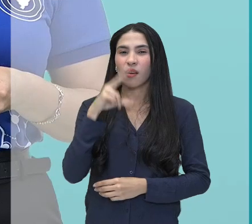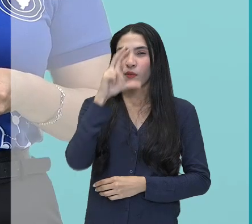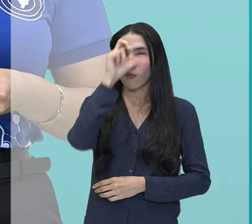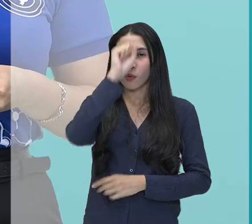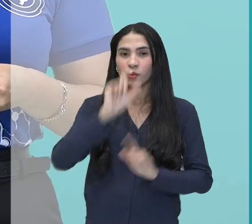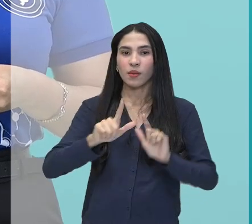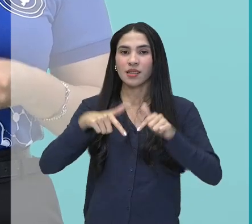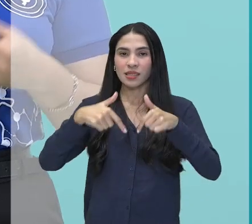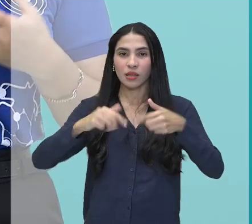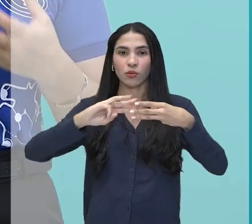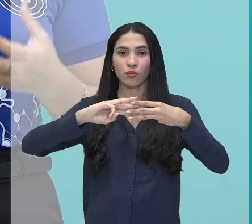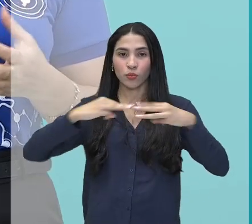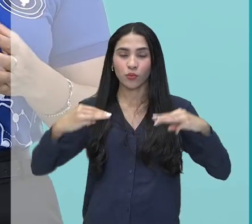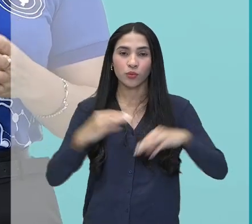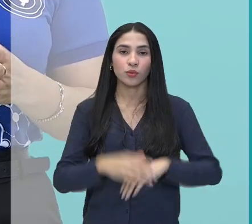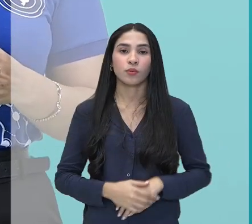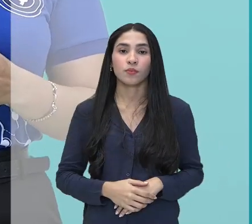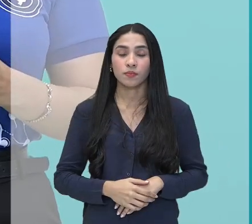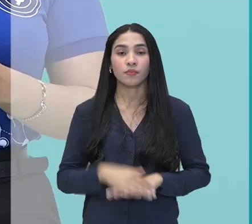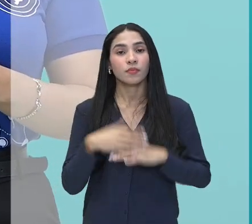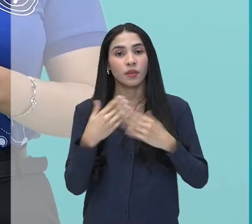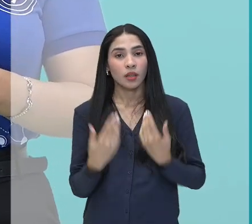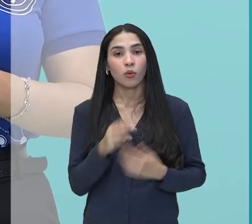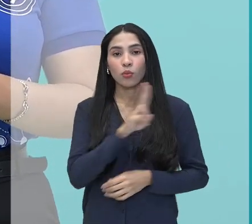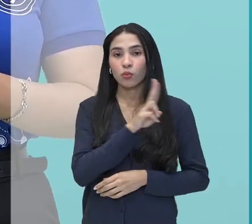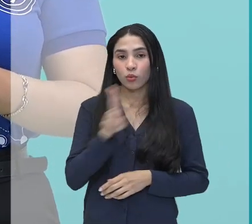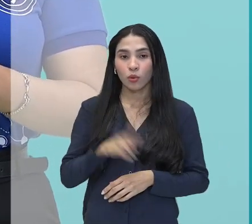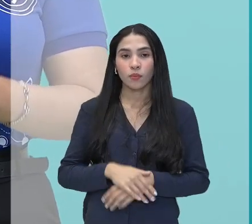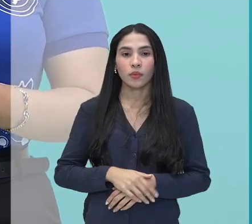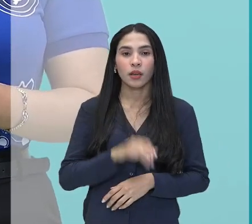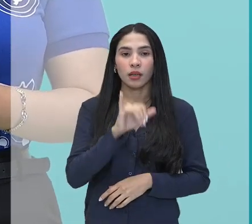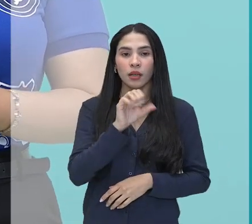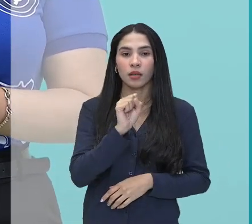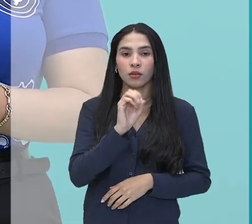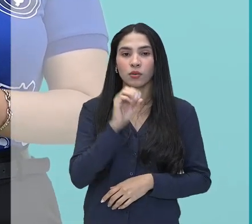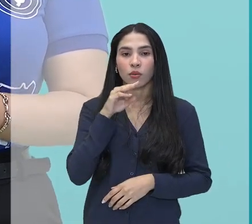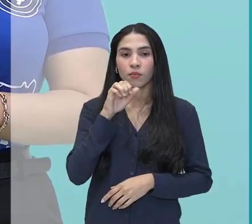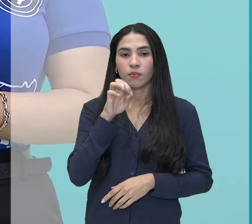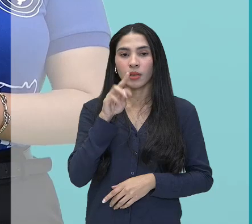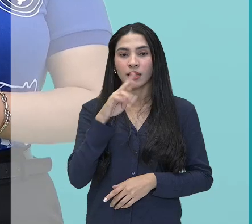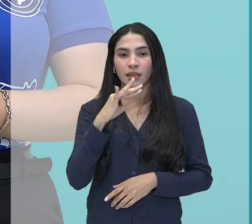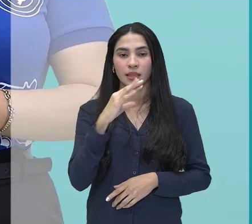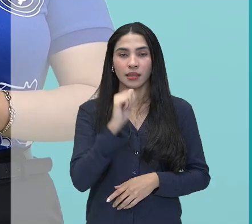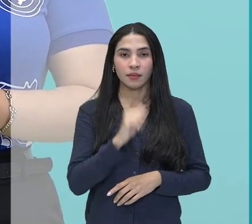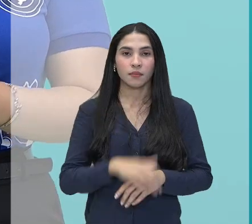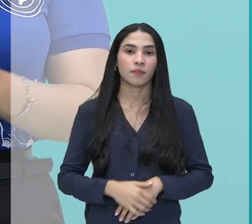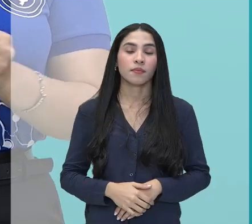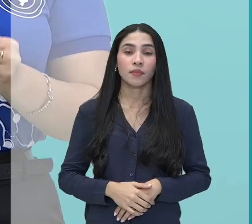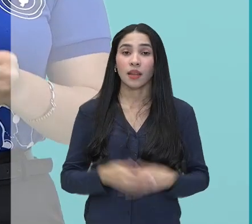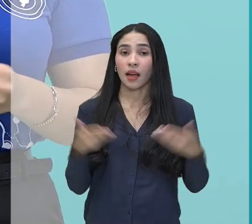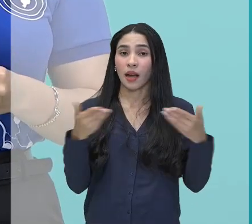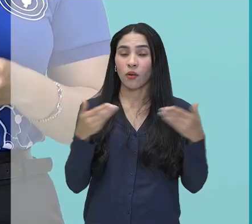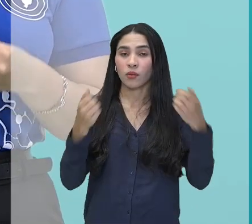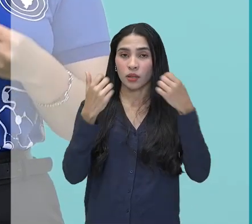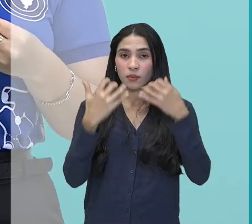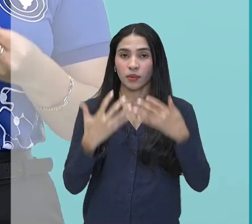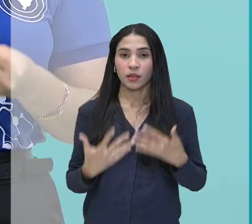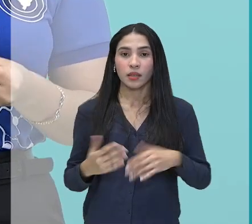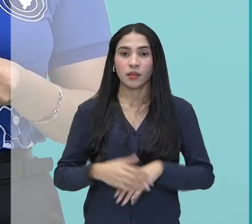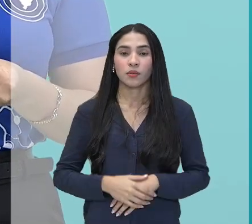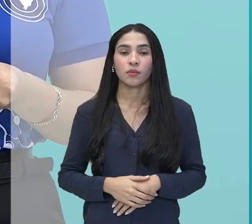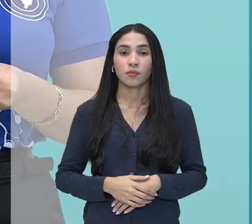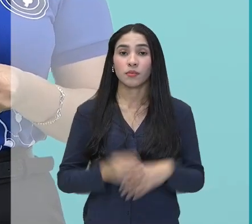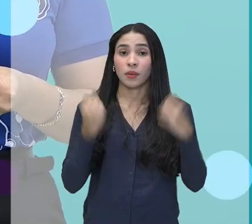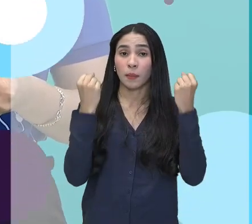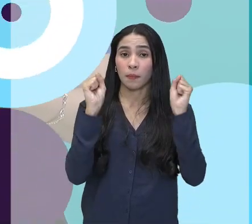desse músculo, a esse trabalho a gente denomina isometria, ok? Agora falando, né, sobre o treino